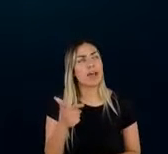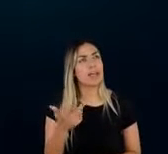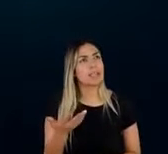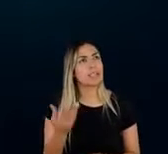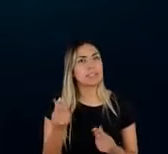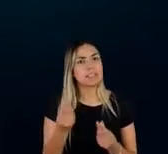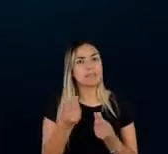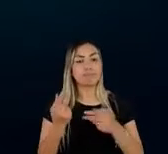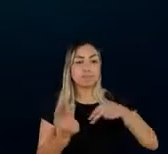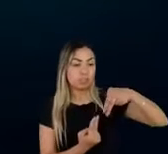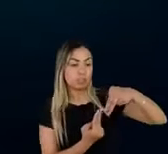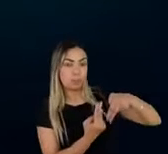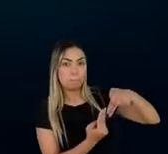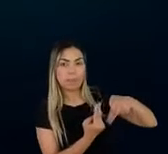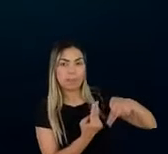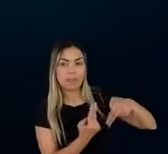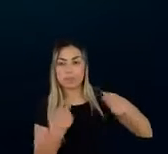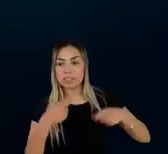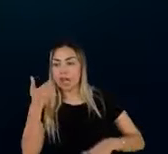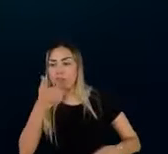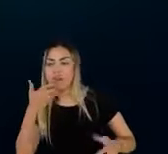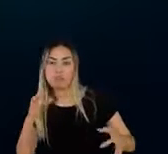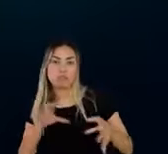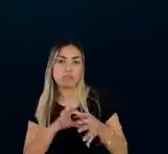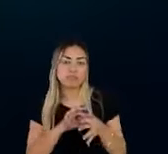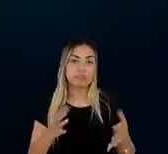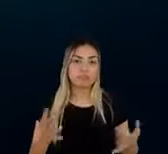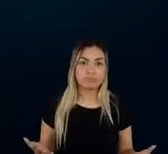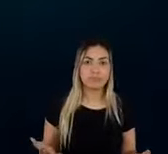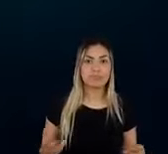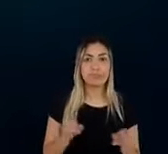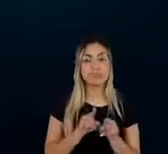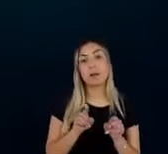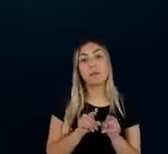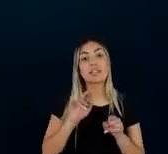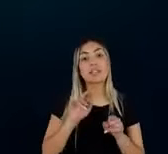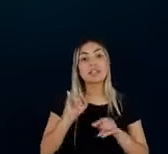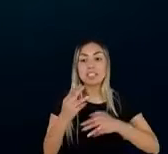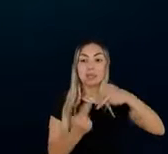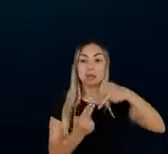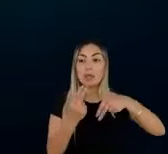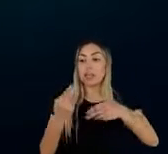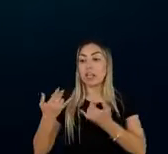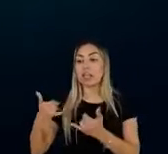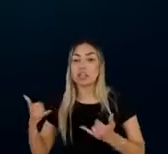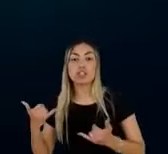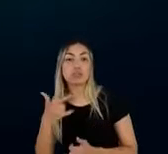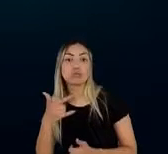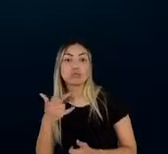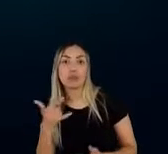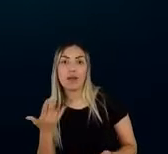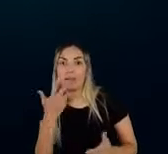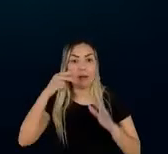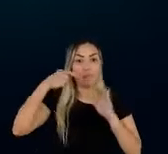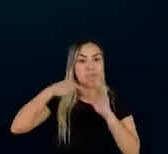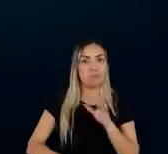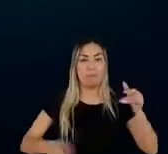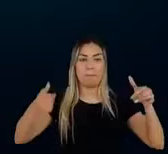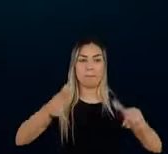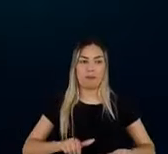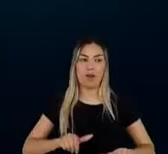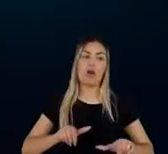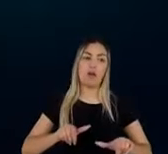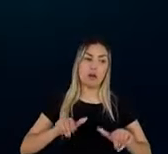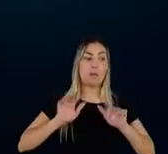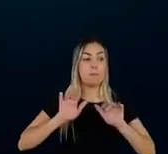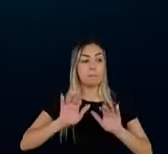newbank se eu não tiver iPhone não existe no bem que você não tiver eletricidade né o buraco é mais profunda até Mas a questão é